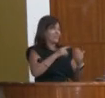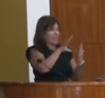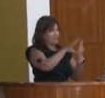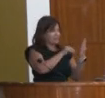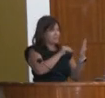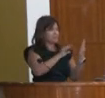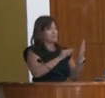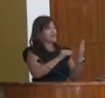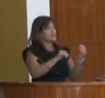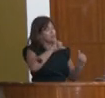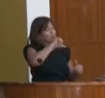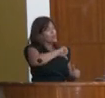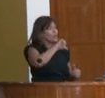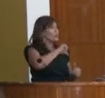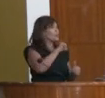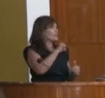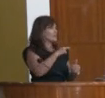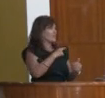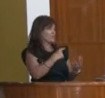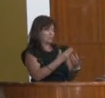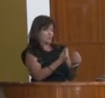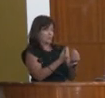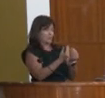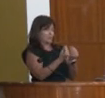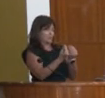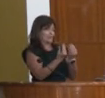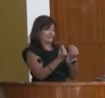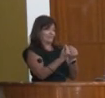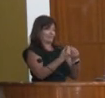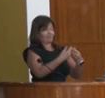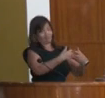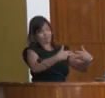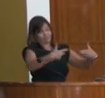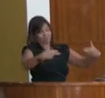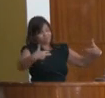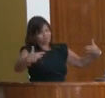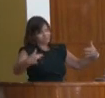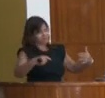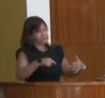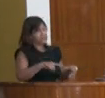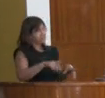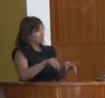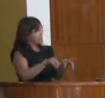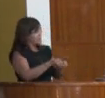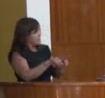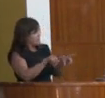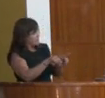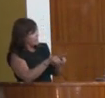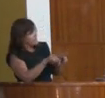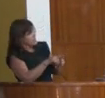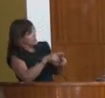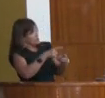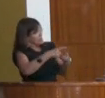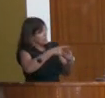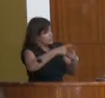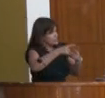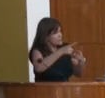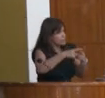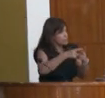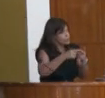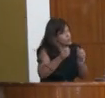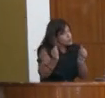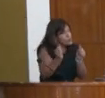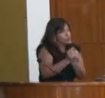Então, assim, é outra coisa que também acontece e que a gente já está combatendo junto com os nossos colegas do Ministério Público do